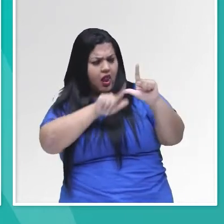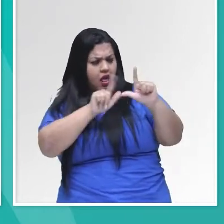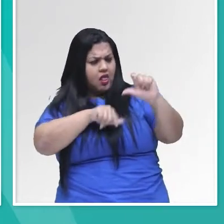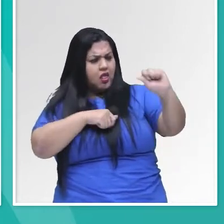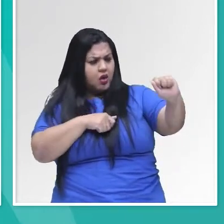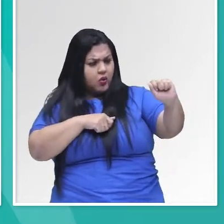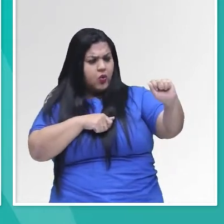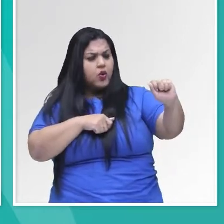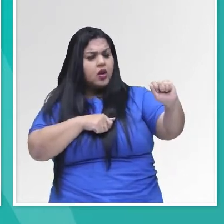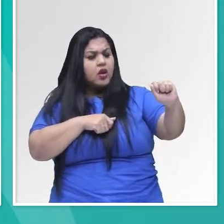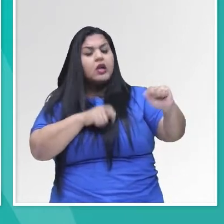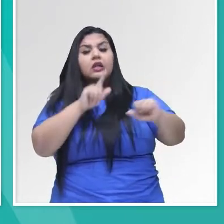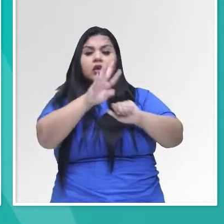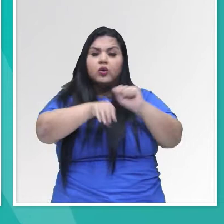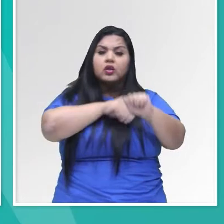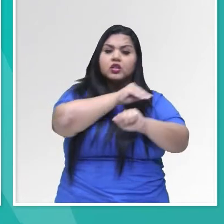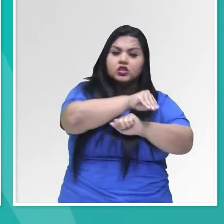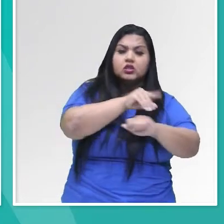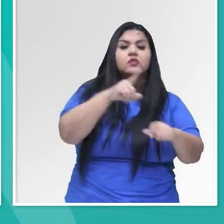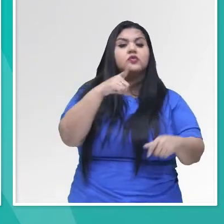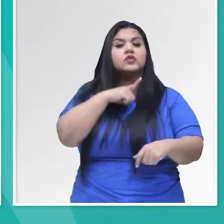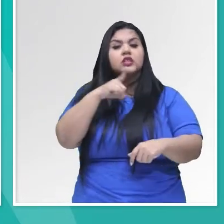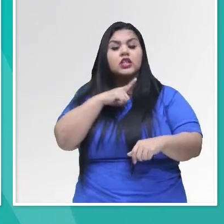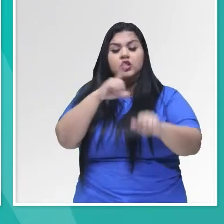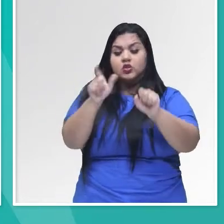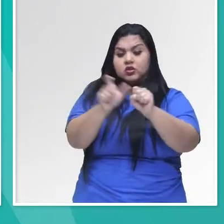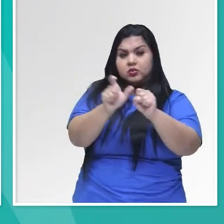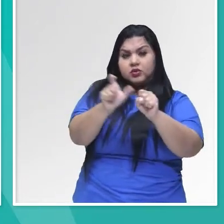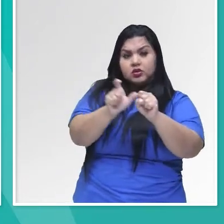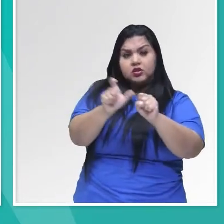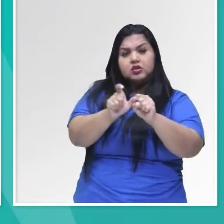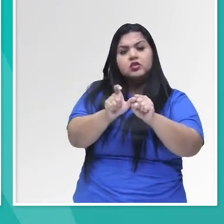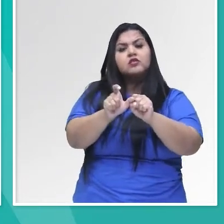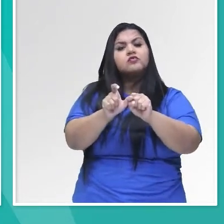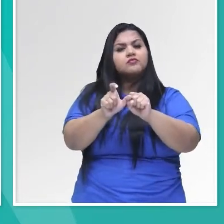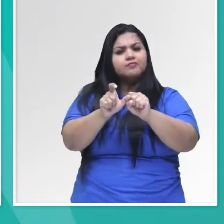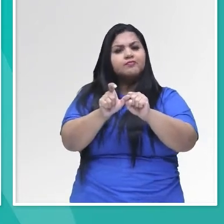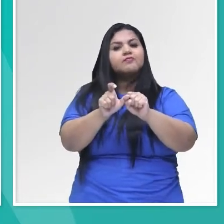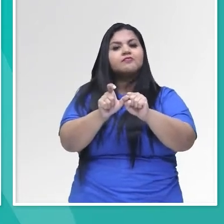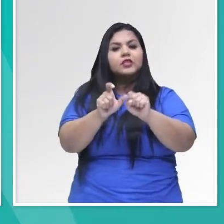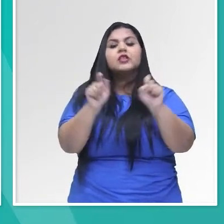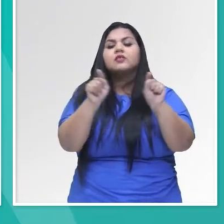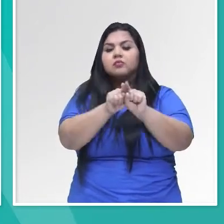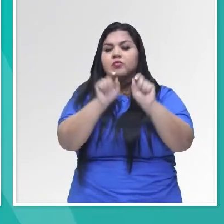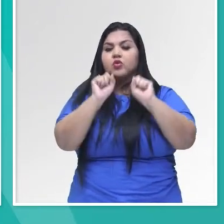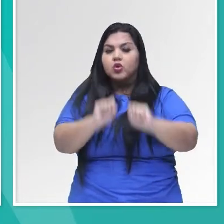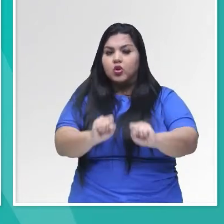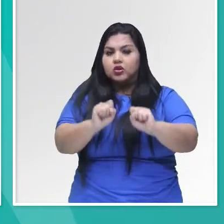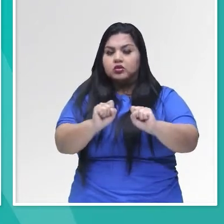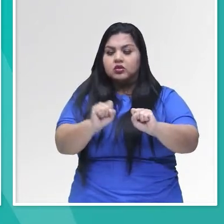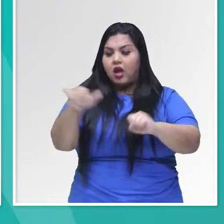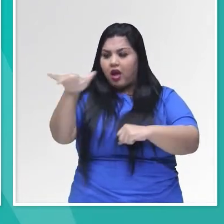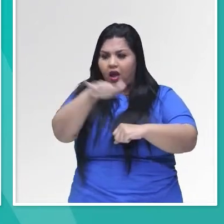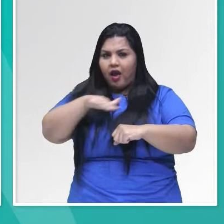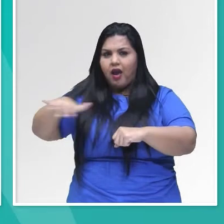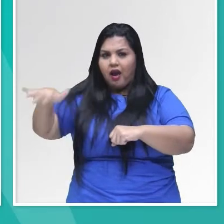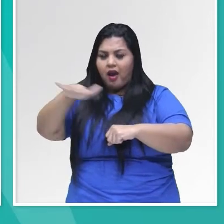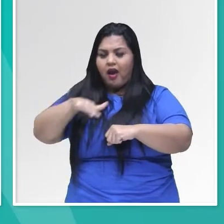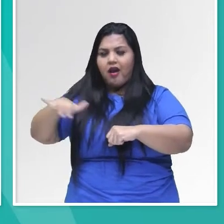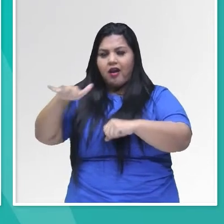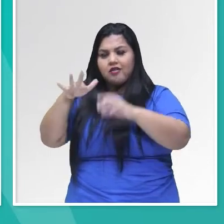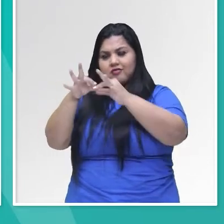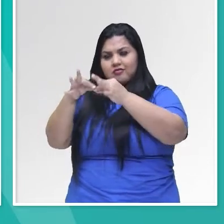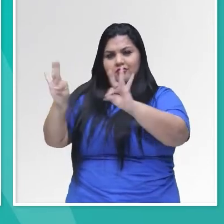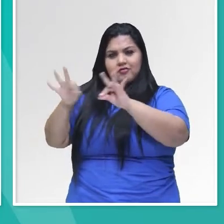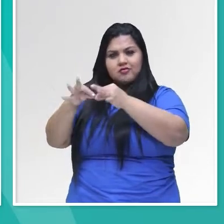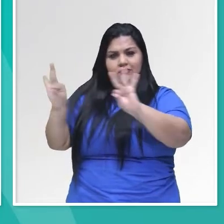um artigo, que tem um substantivo, um verbo. Agora, você também pode estudar no campo da